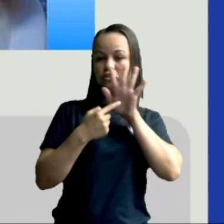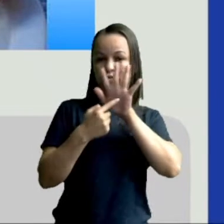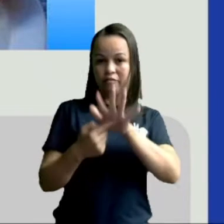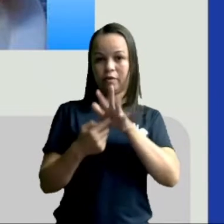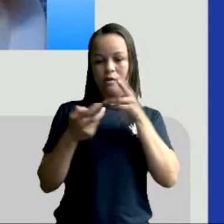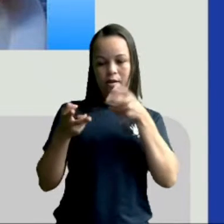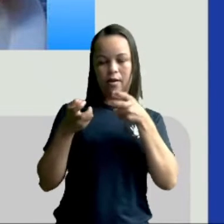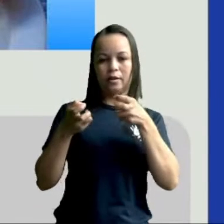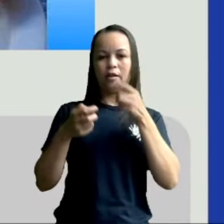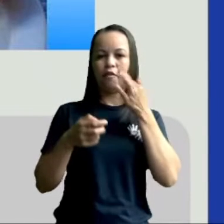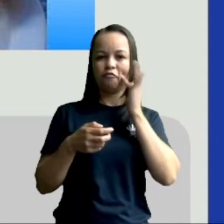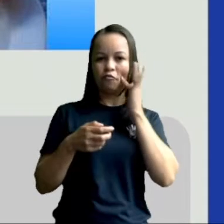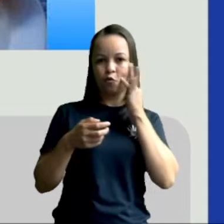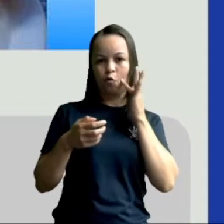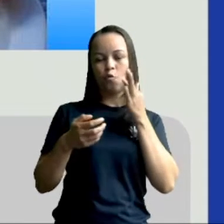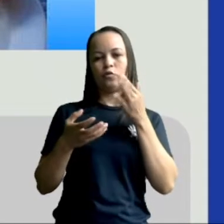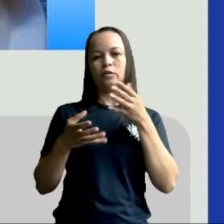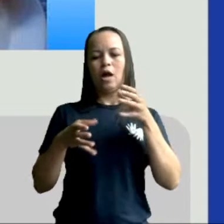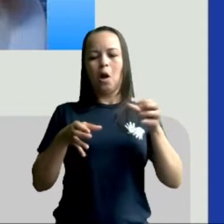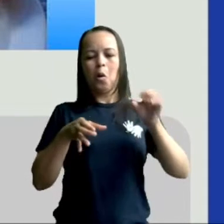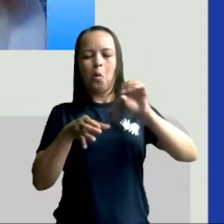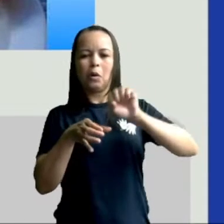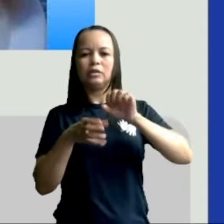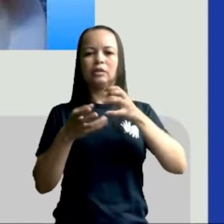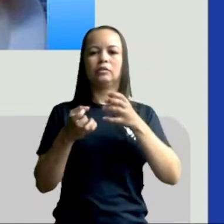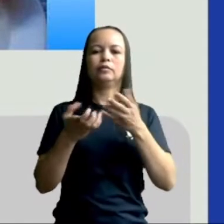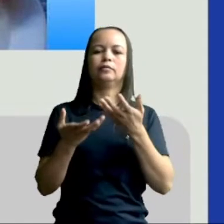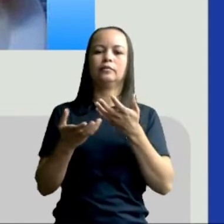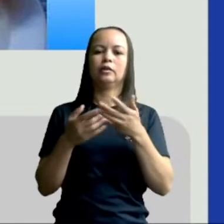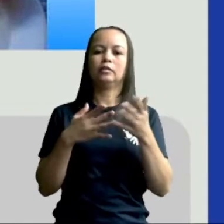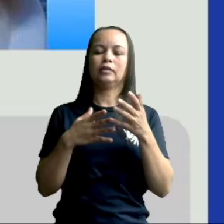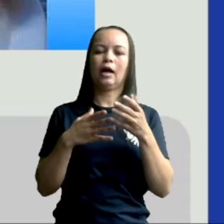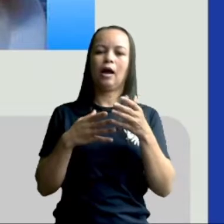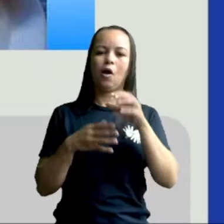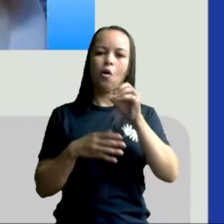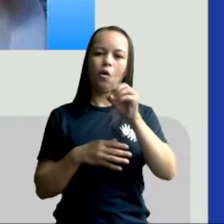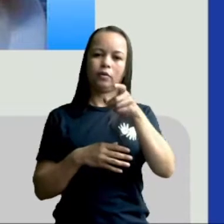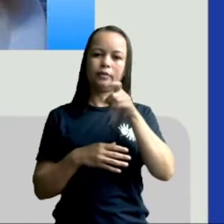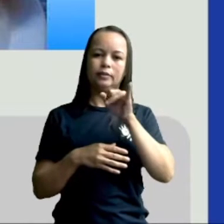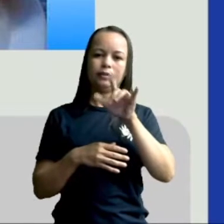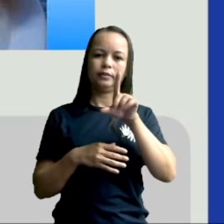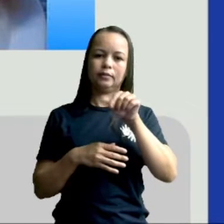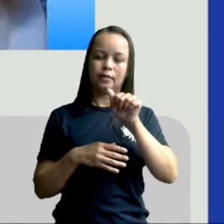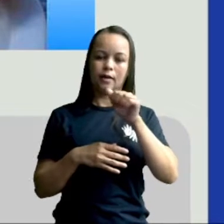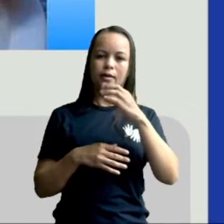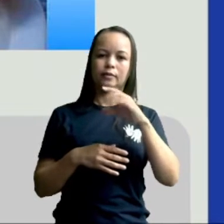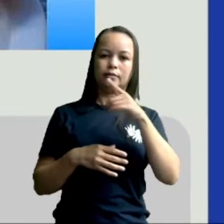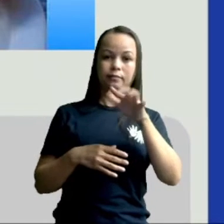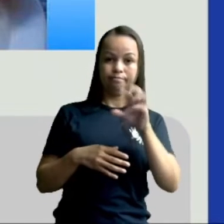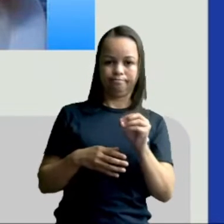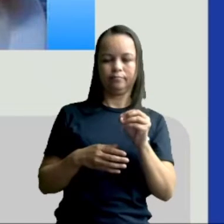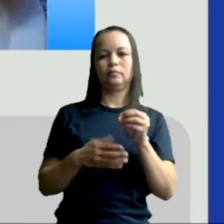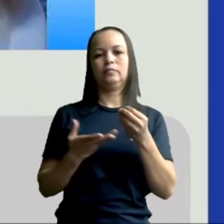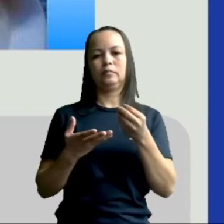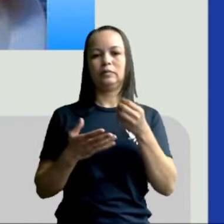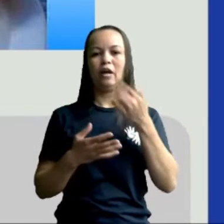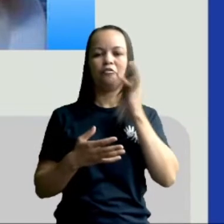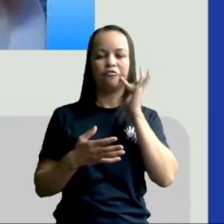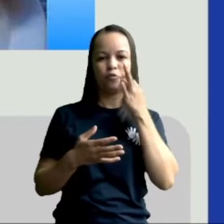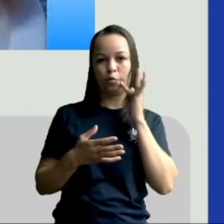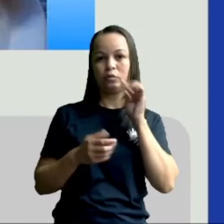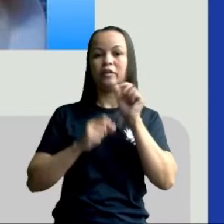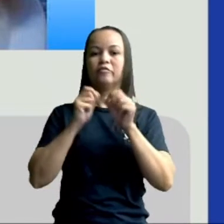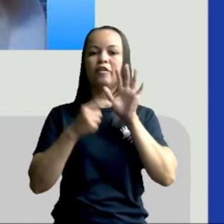testar, né, esse limão no interferimento da oxidação da fruta. E nós vamos fazer com a maçã. Vamos